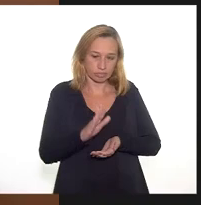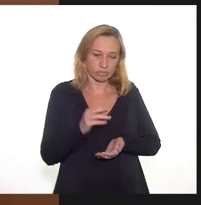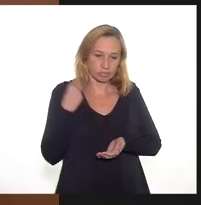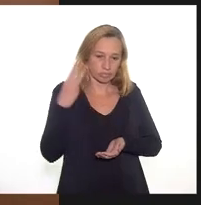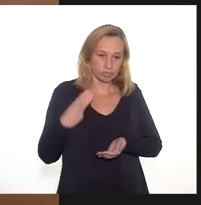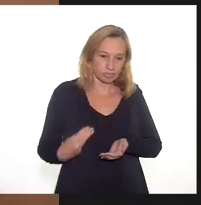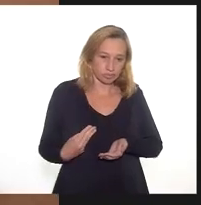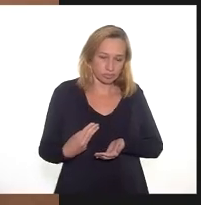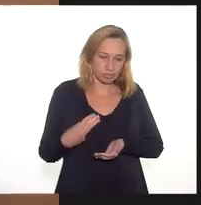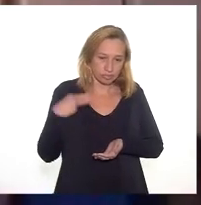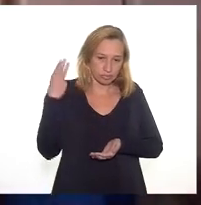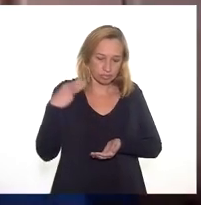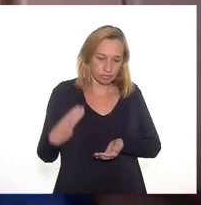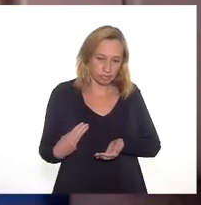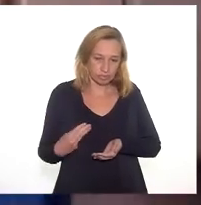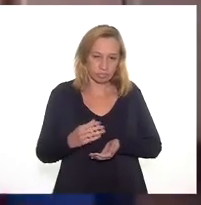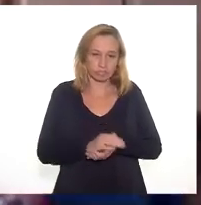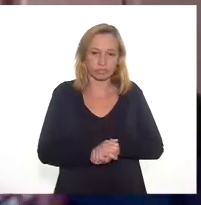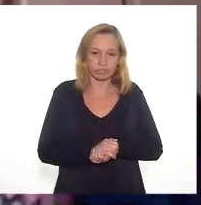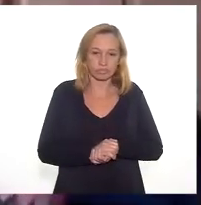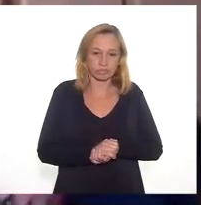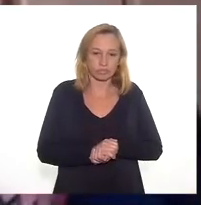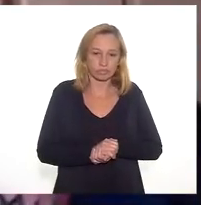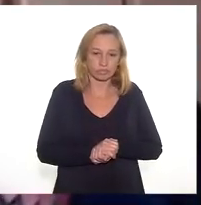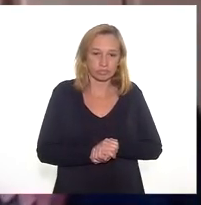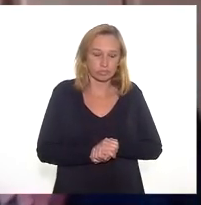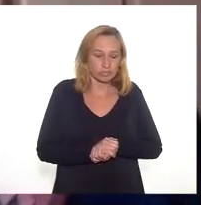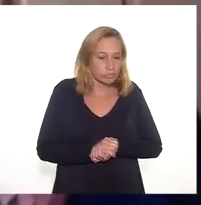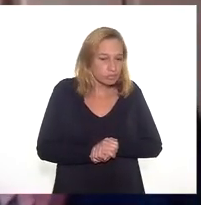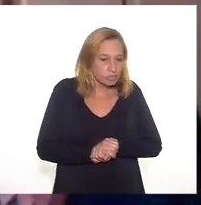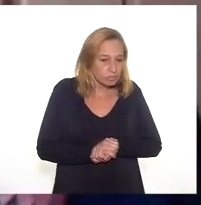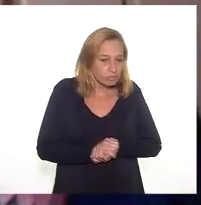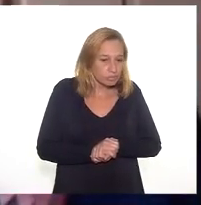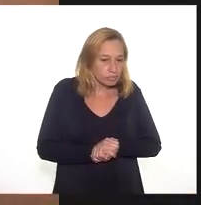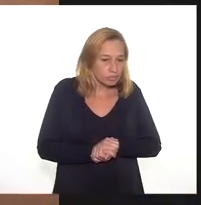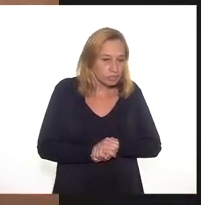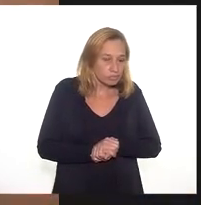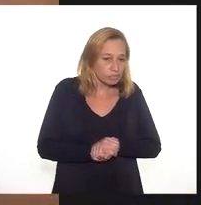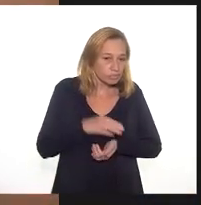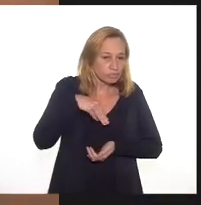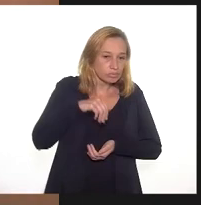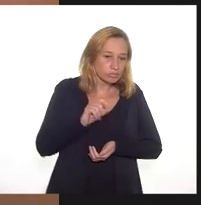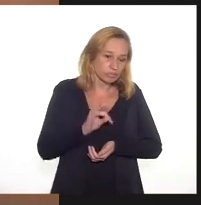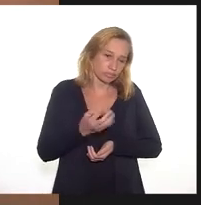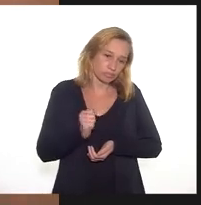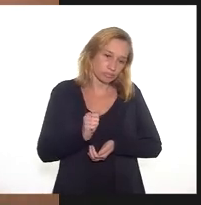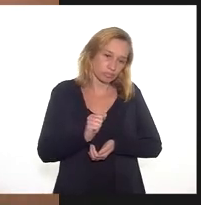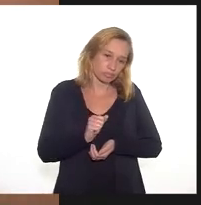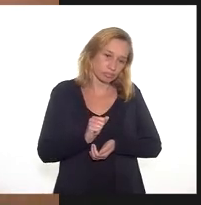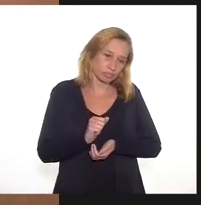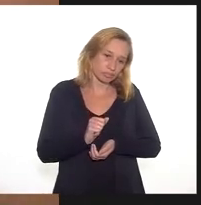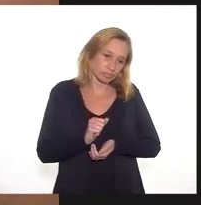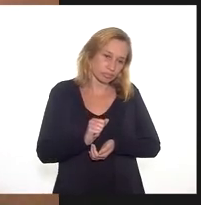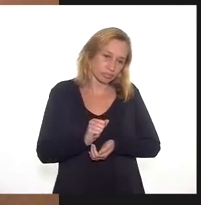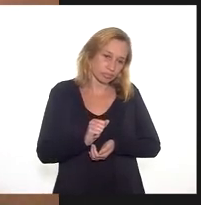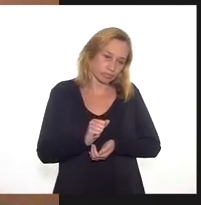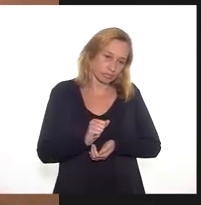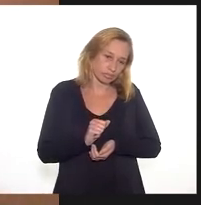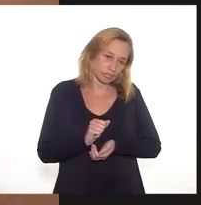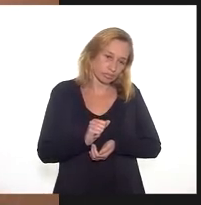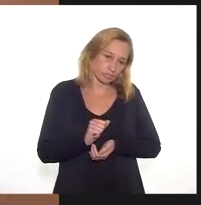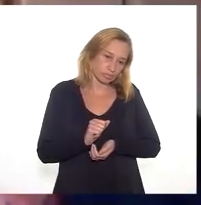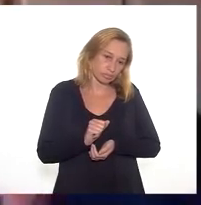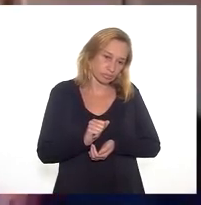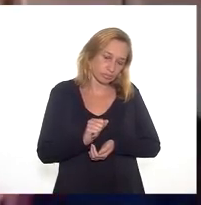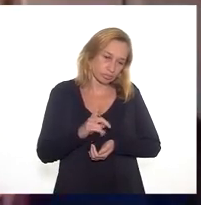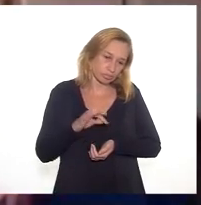coloca lá para a gente. Mônica, só para você entender. A Marta falou que topa. A Adriana falou que topa. Sim.